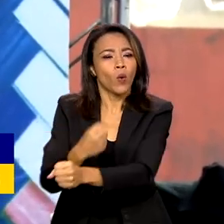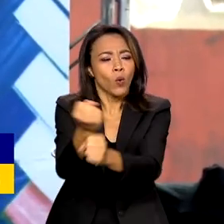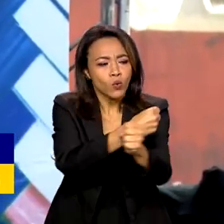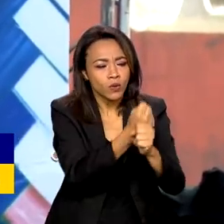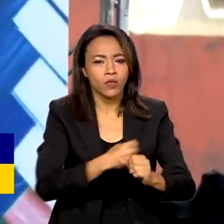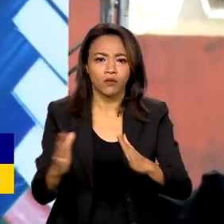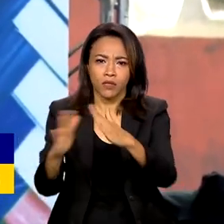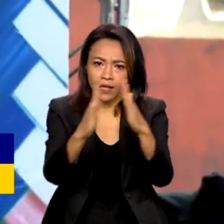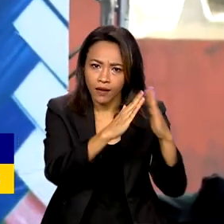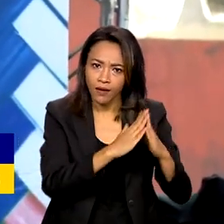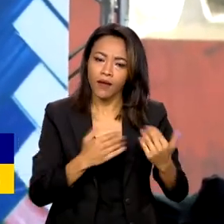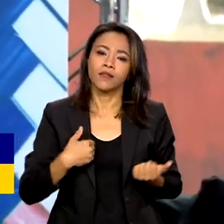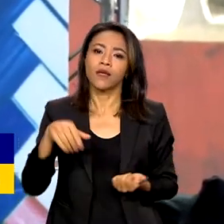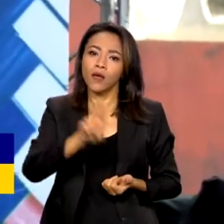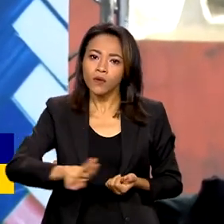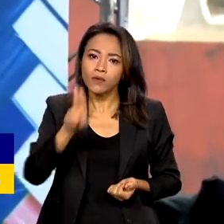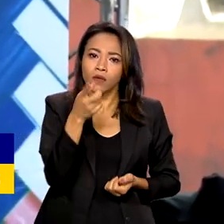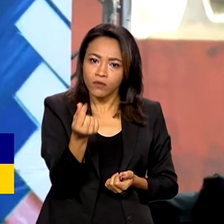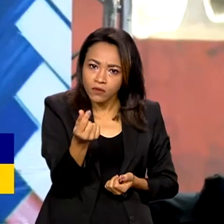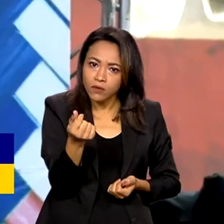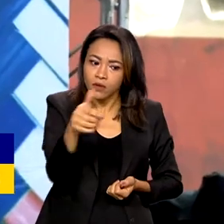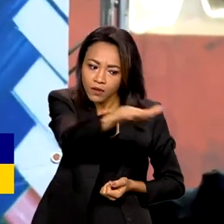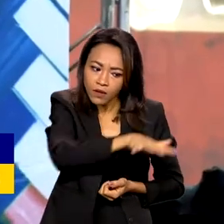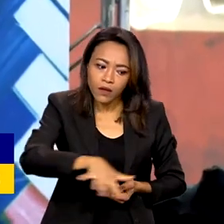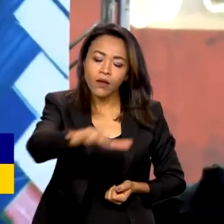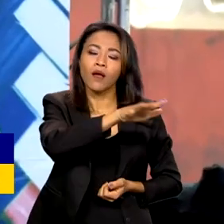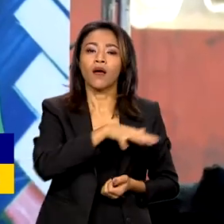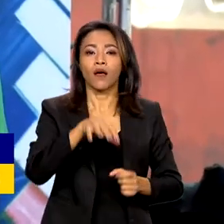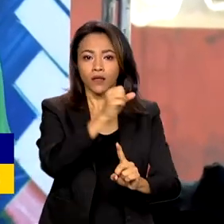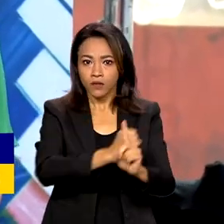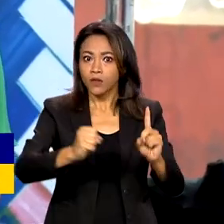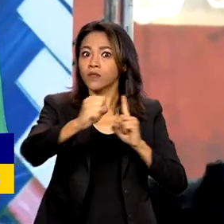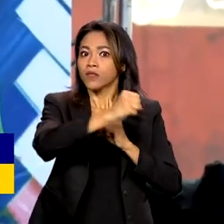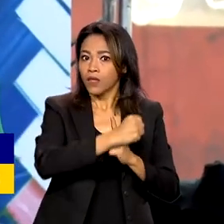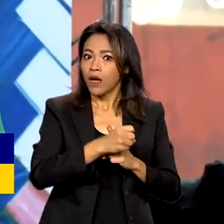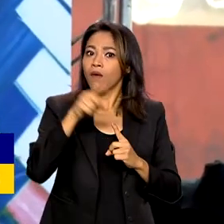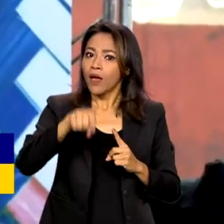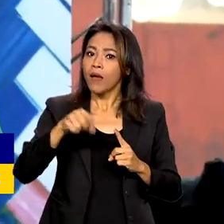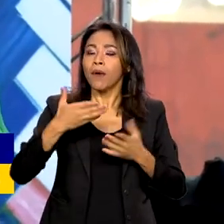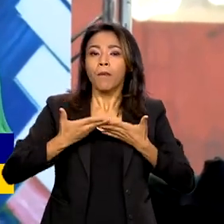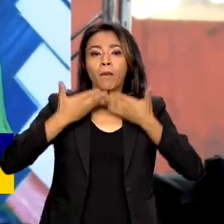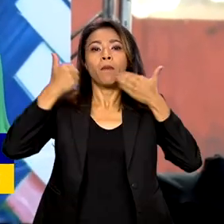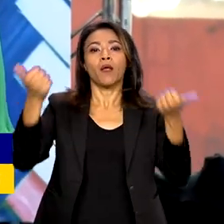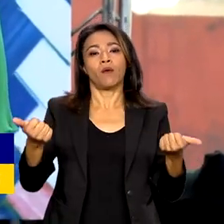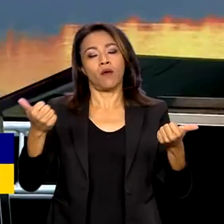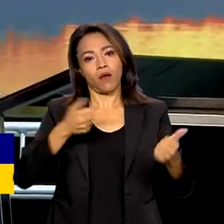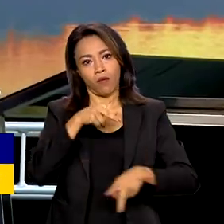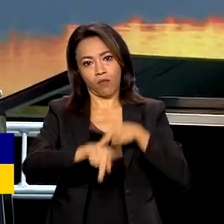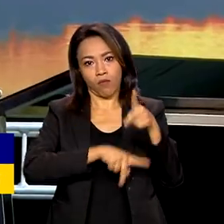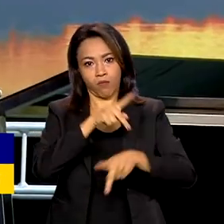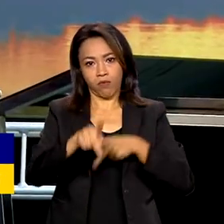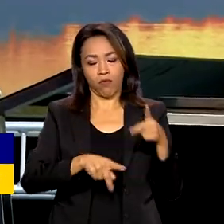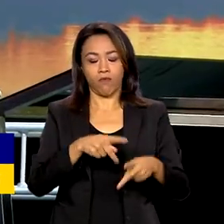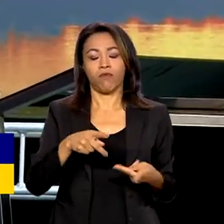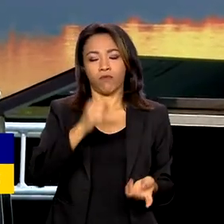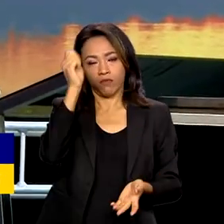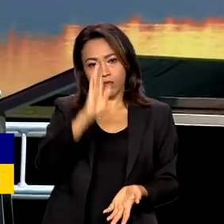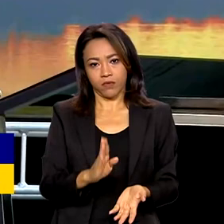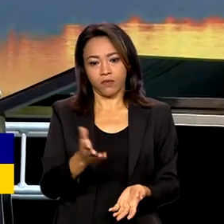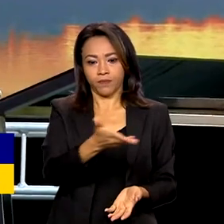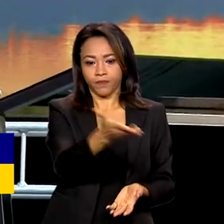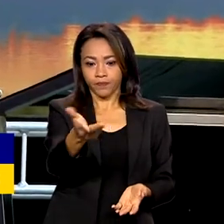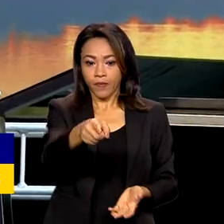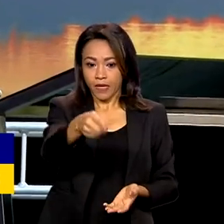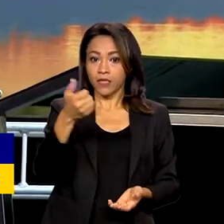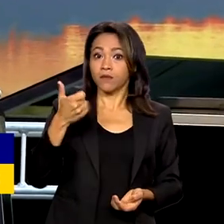é a utilização para a área social, é para isso que serve o Patrimônio da União, para melhorar a vida da população brasileira. É muito importante